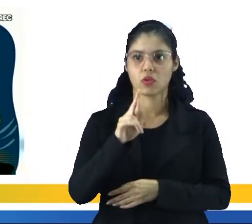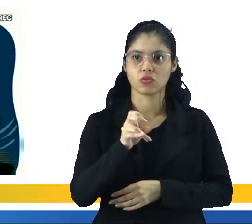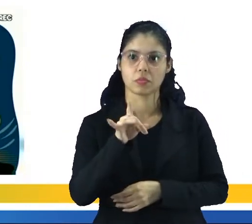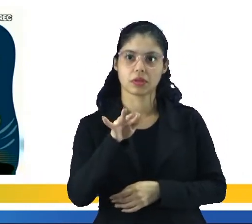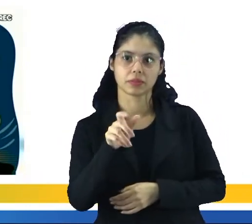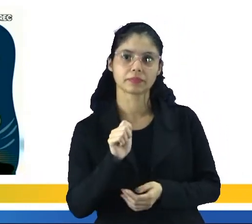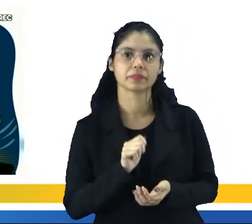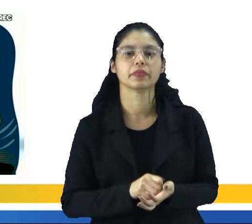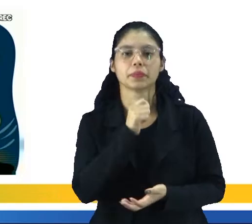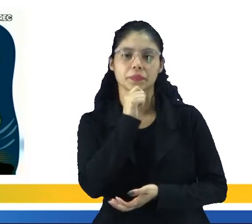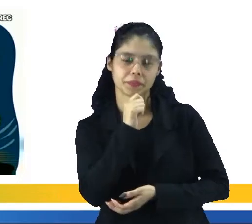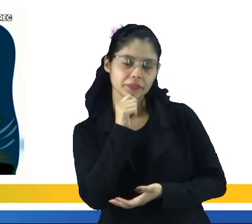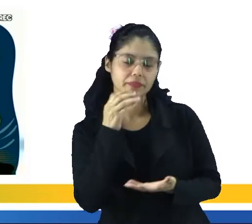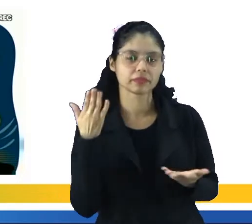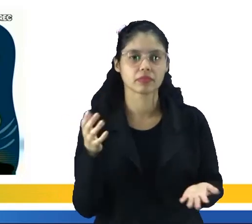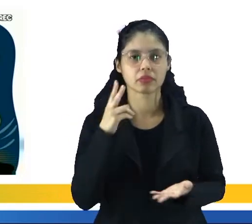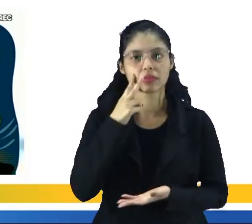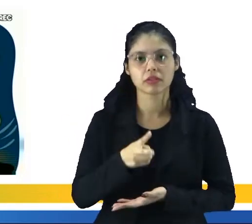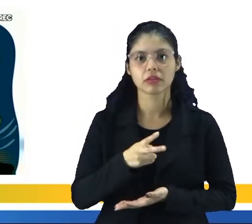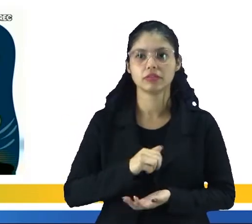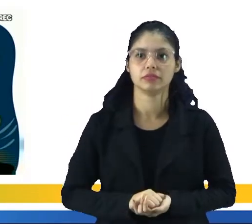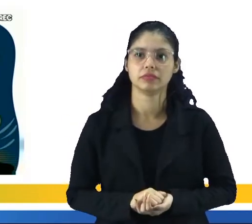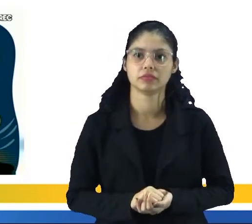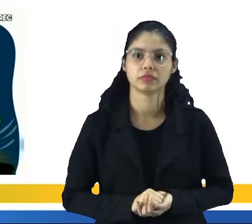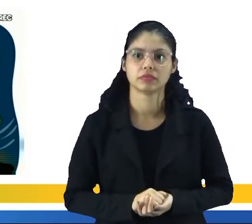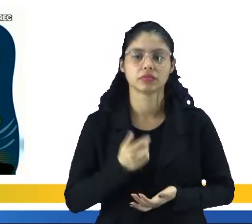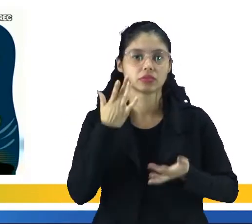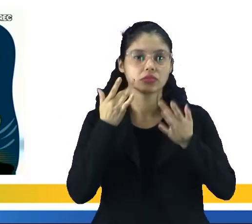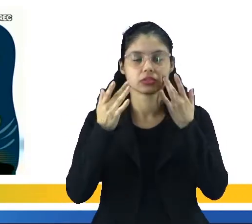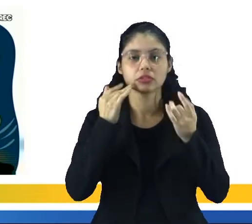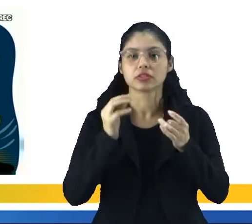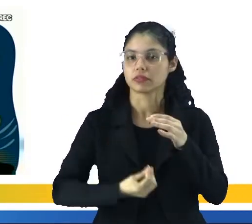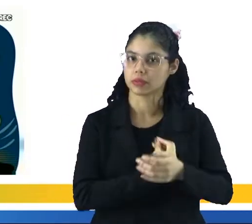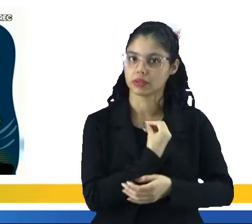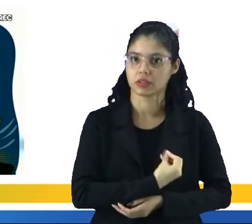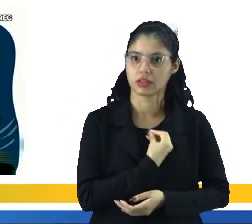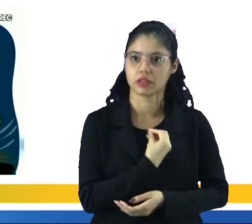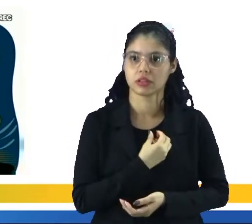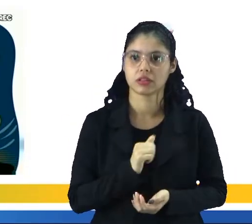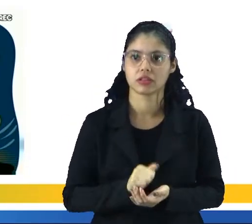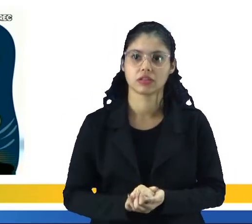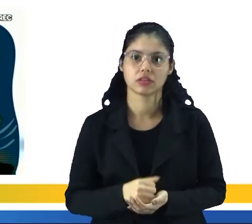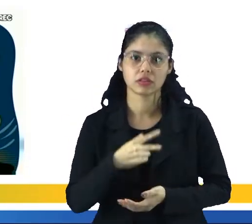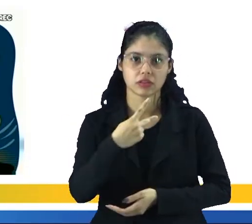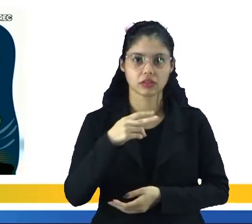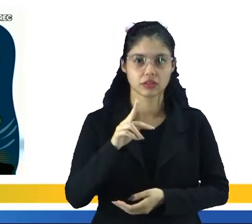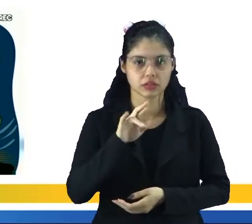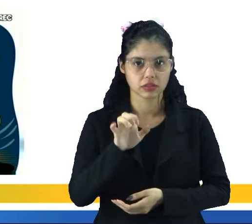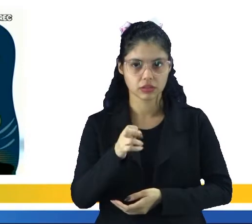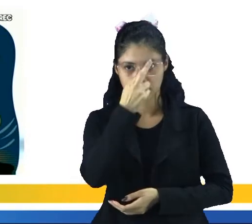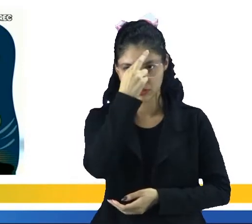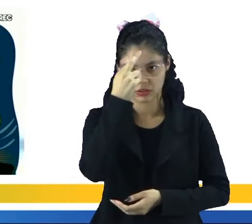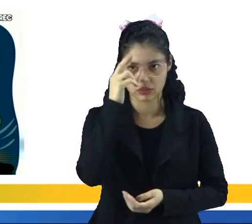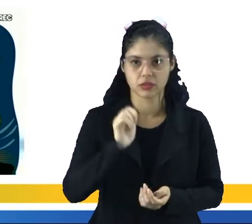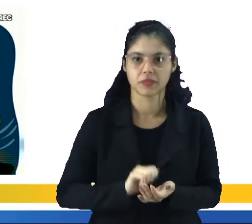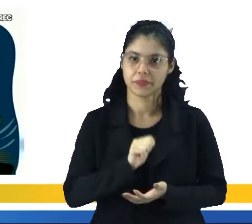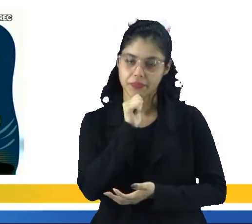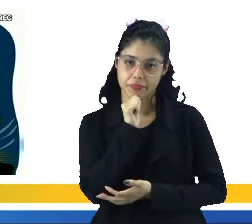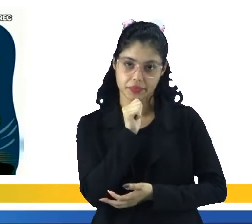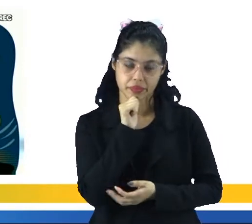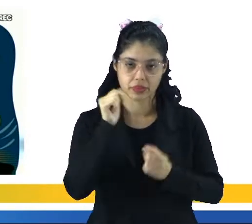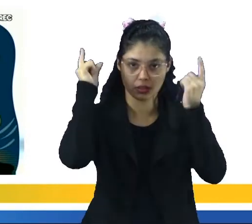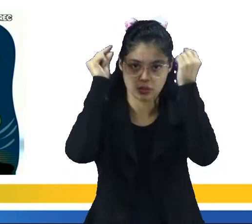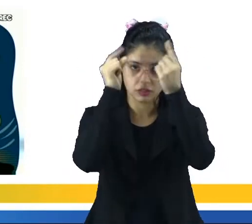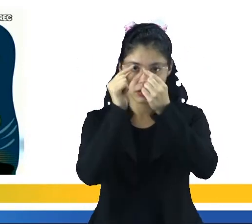E aí a gente vê aí que o teatro estava presente desde a pré-história, e aí, na